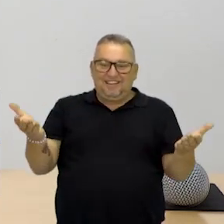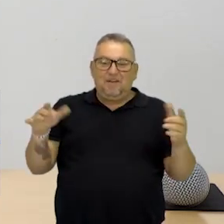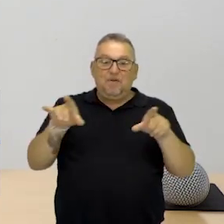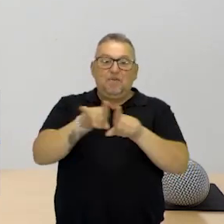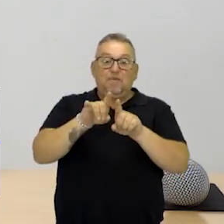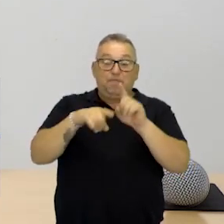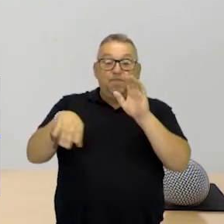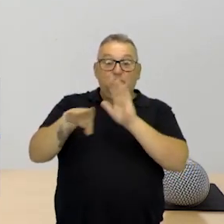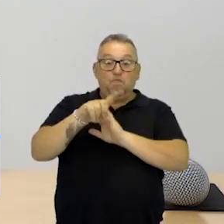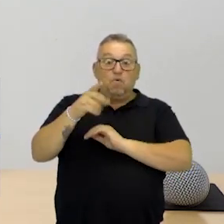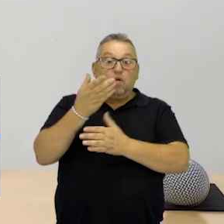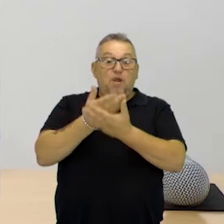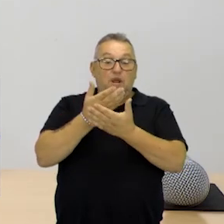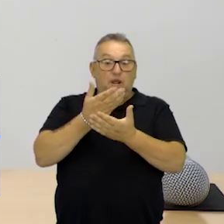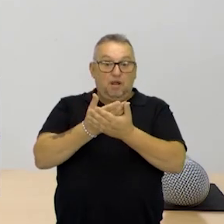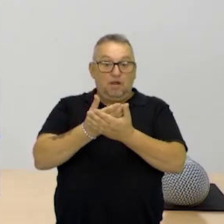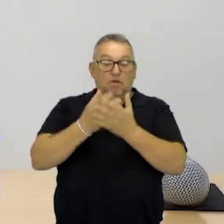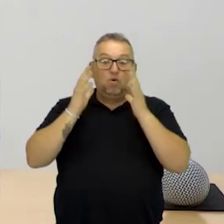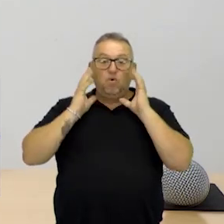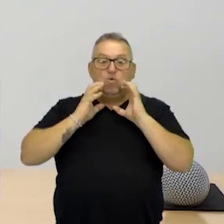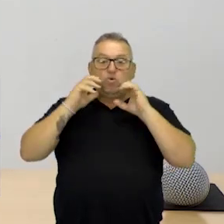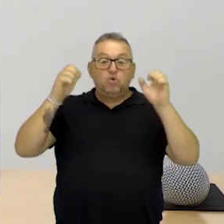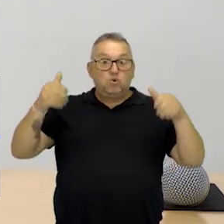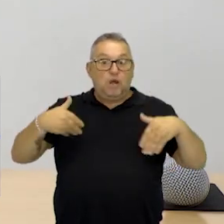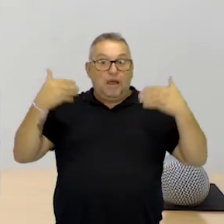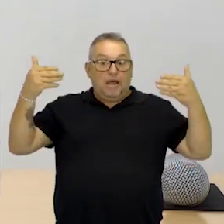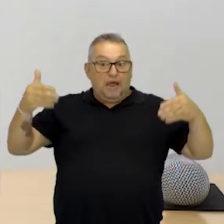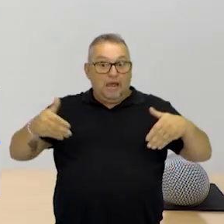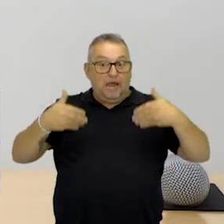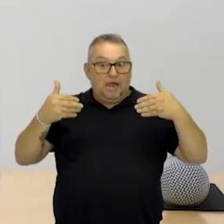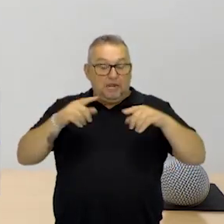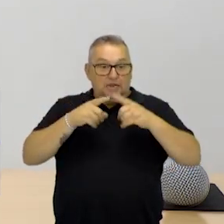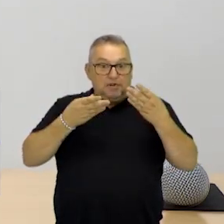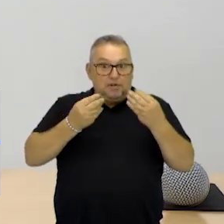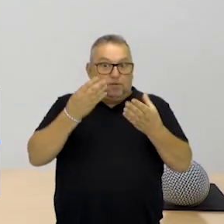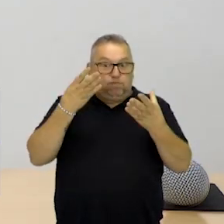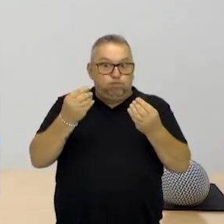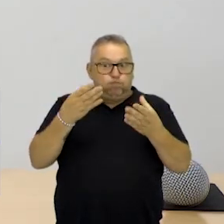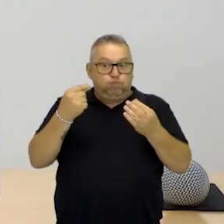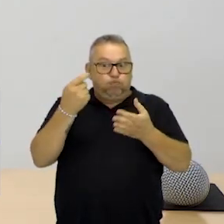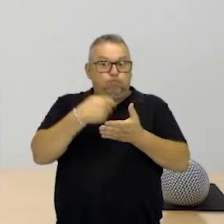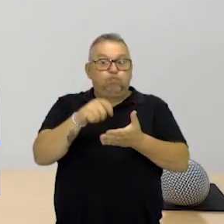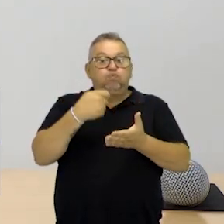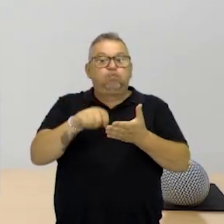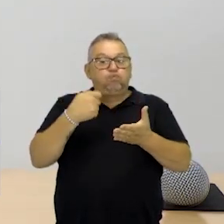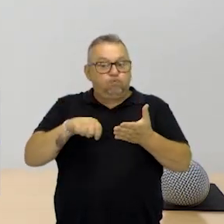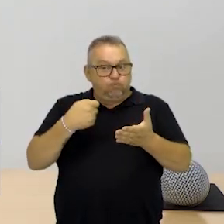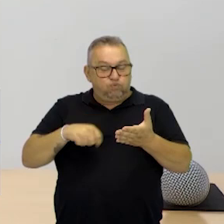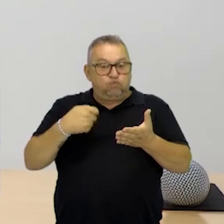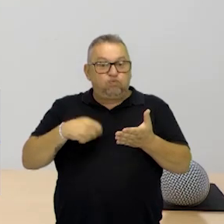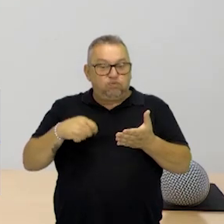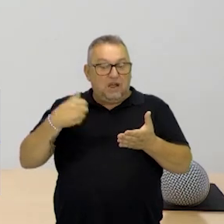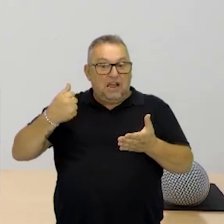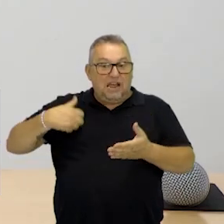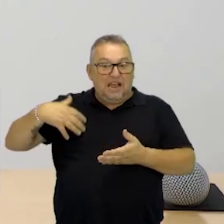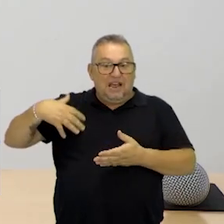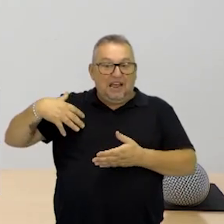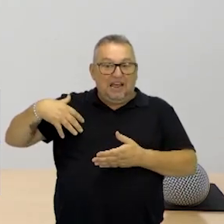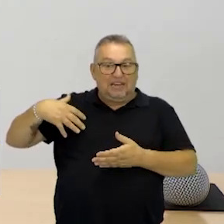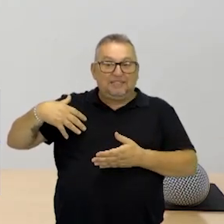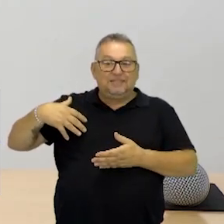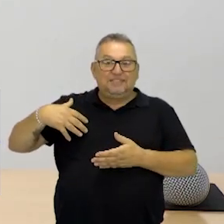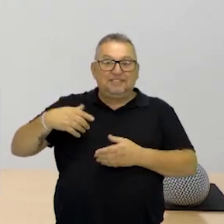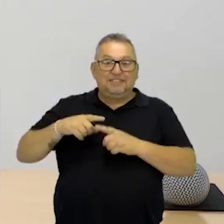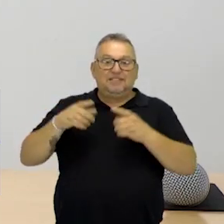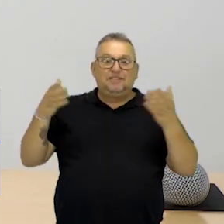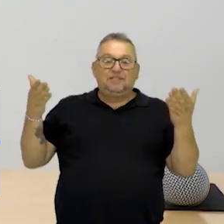chegaram aqui para nossa aula. O Tony está animado. Quando ele está animado, ele passa muita lição, assim, né? E hoje vai estar divertido. Aqui a gente está